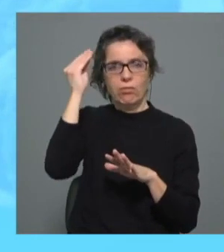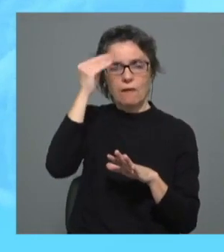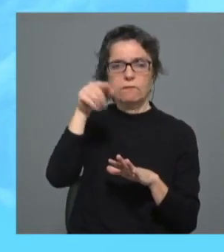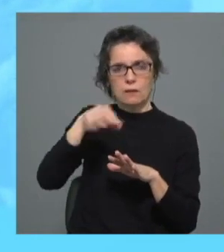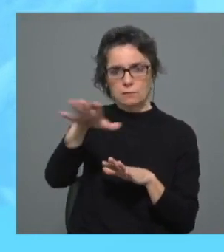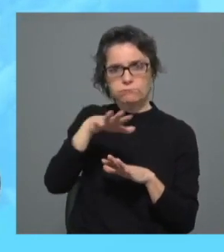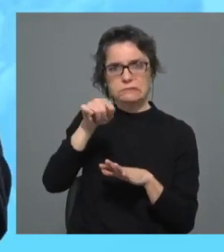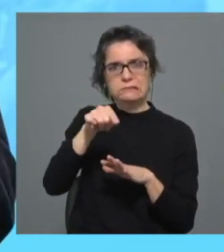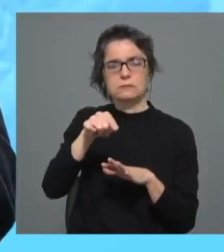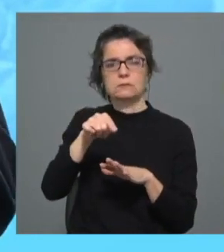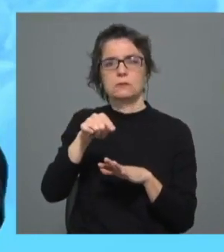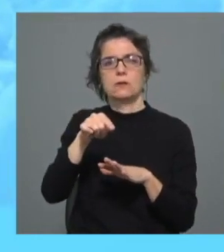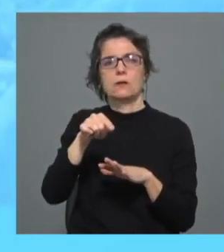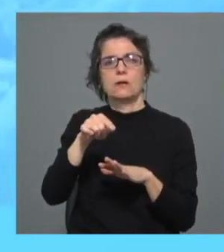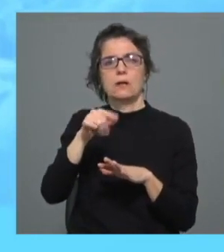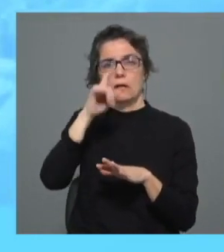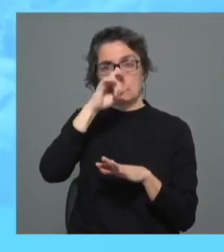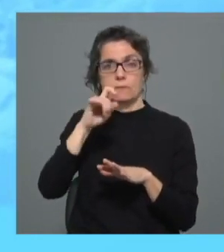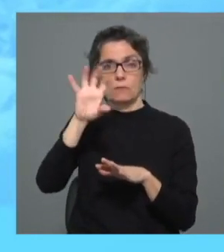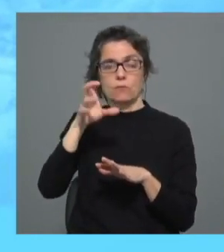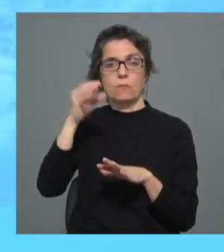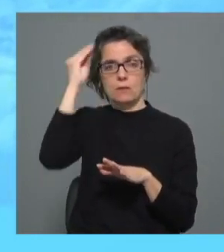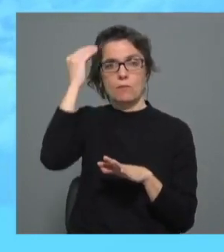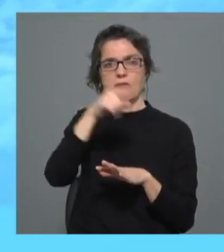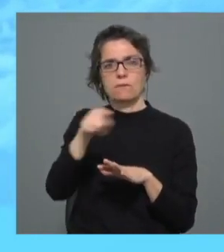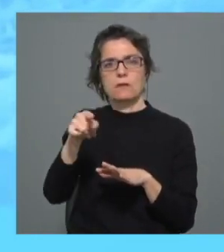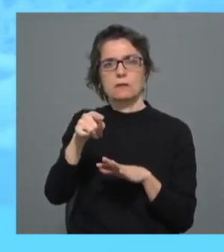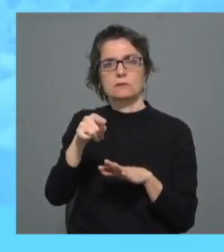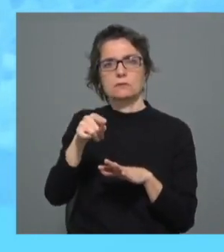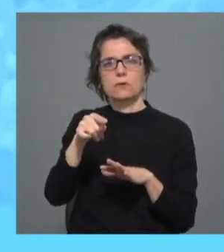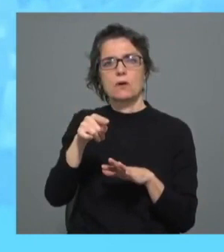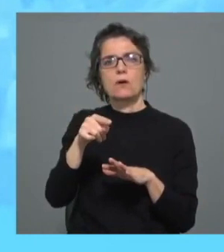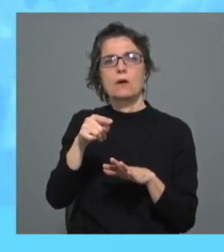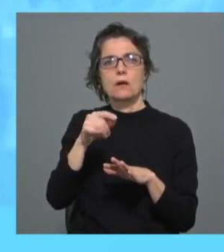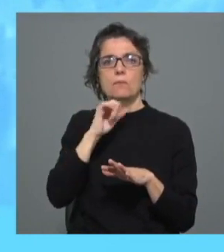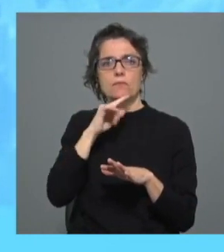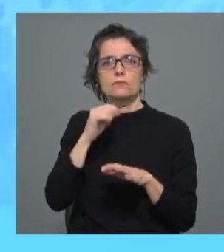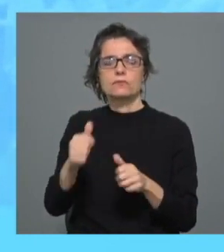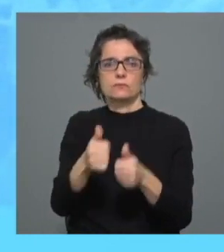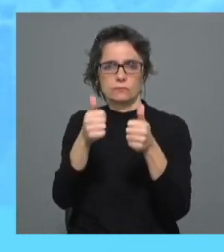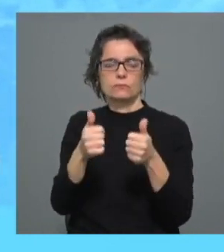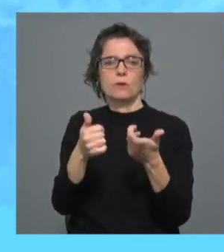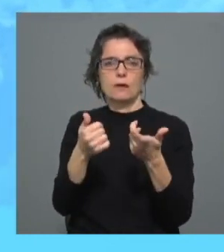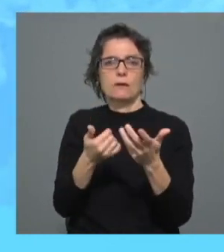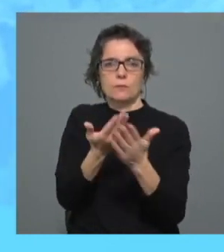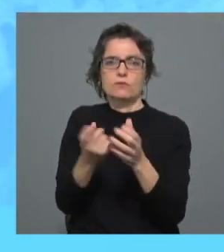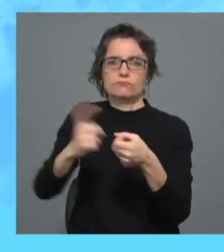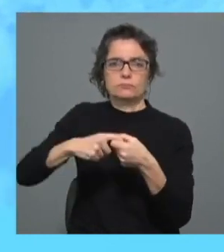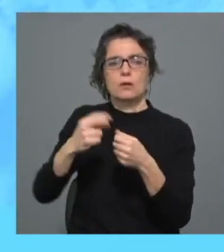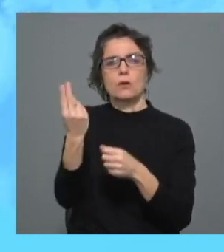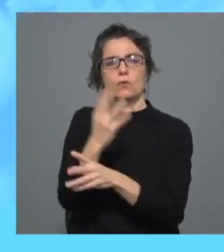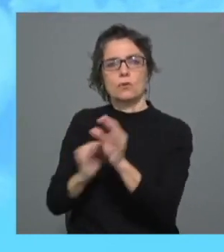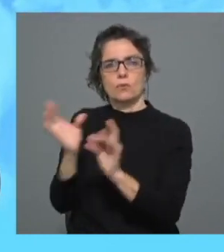acerca disso. Acho que também a Moldávia está muito perto de se tornar um efetivo candidato à União Europeia, e depois também nos